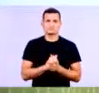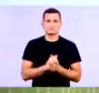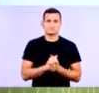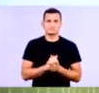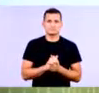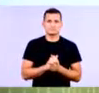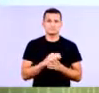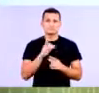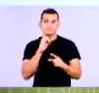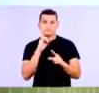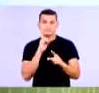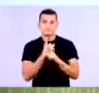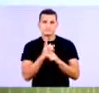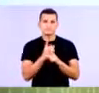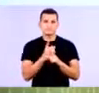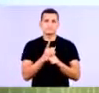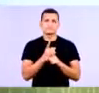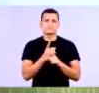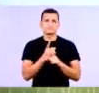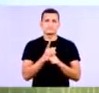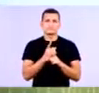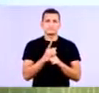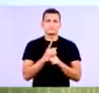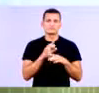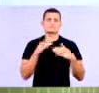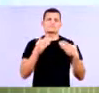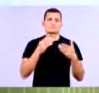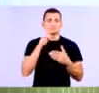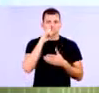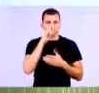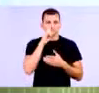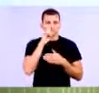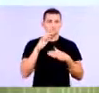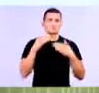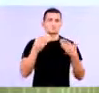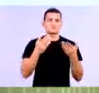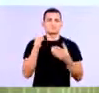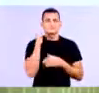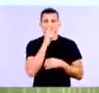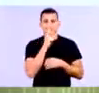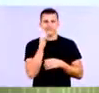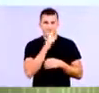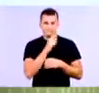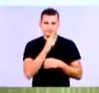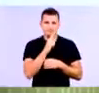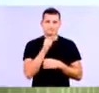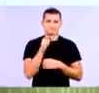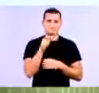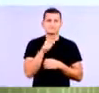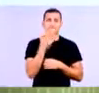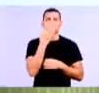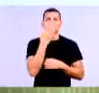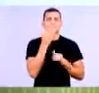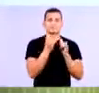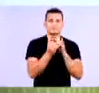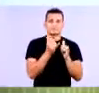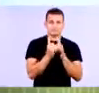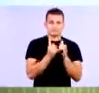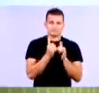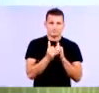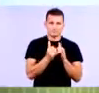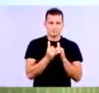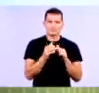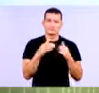exatamente identificar, detectar qual o risco e qual a vulnerabilidade desse tipo de informação.